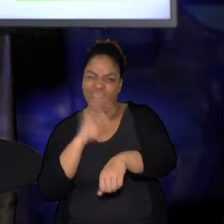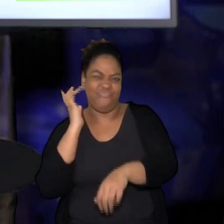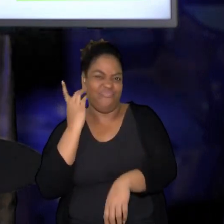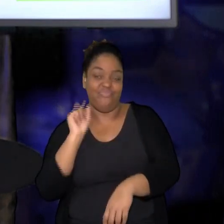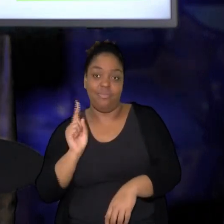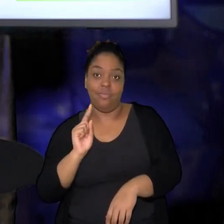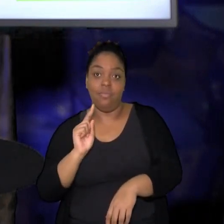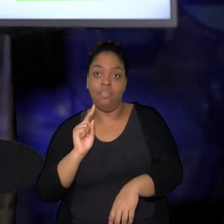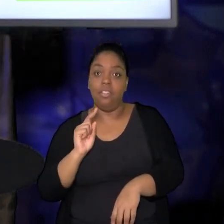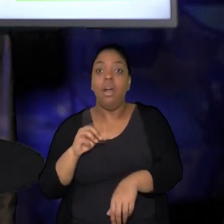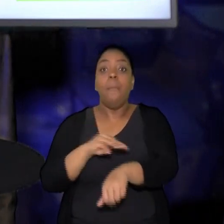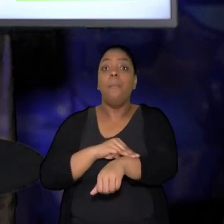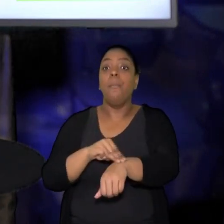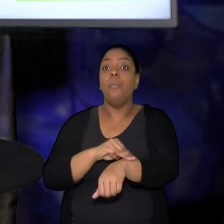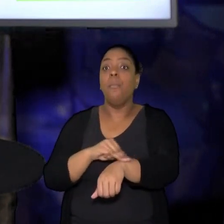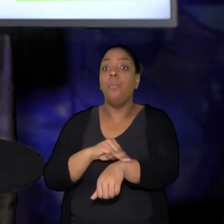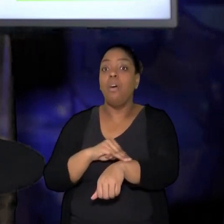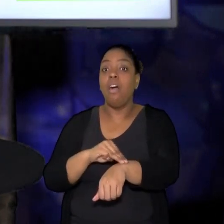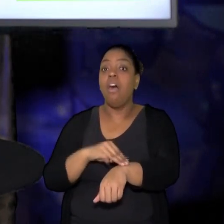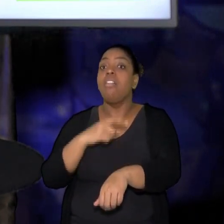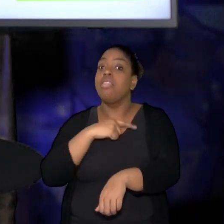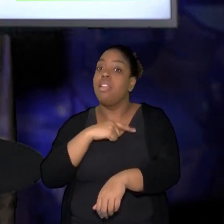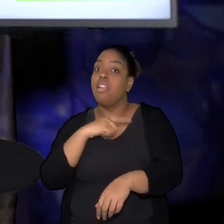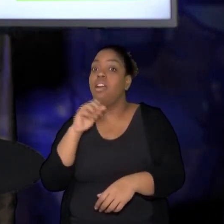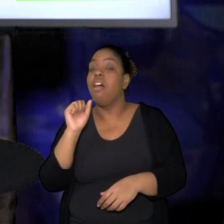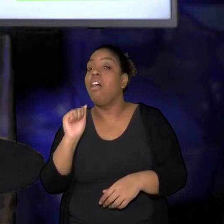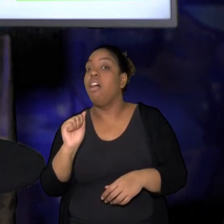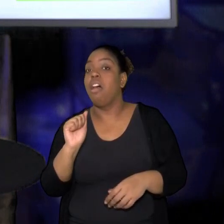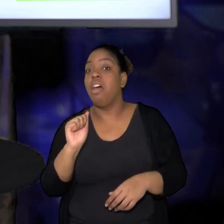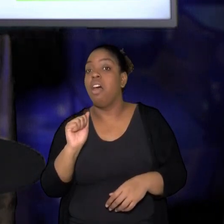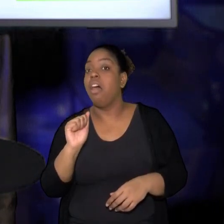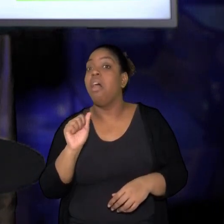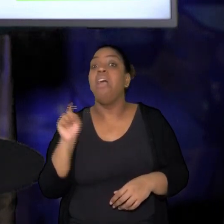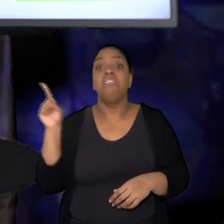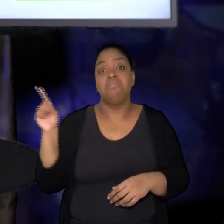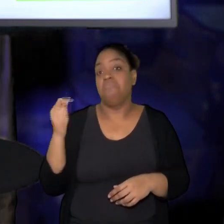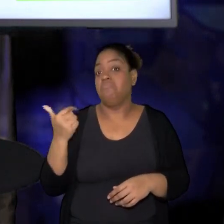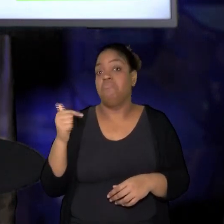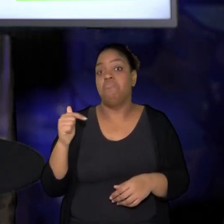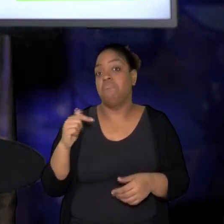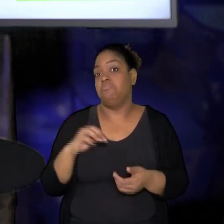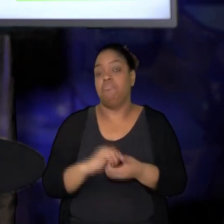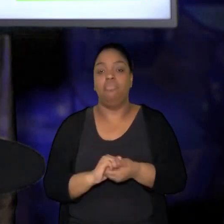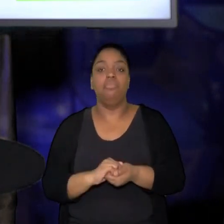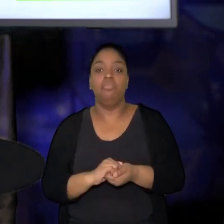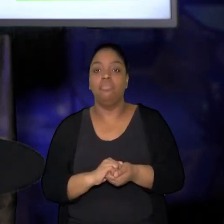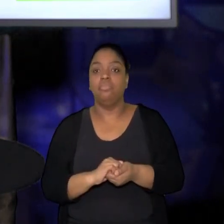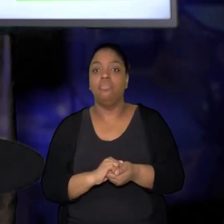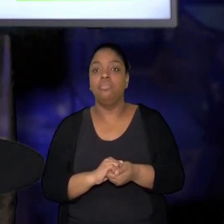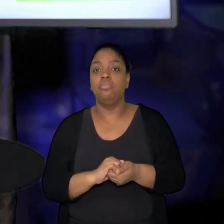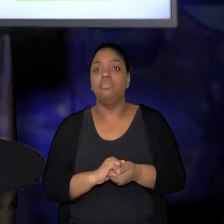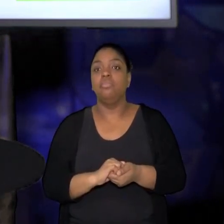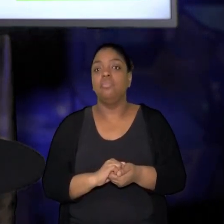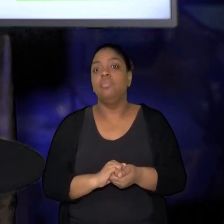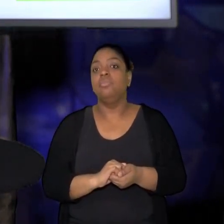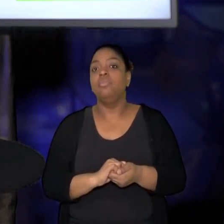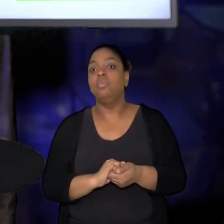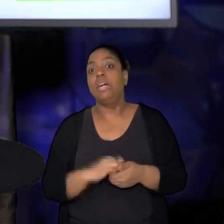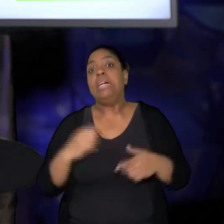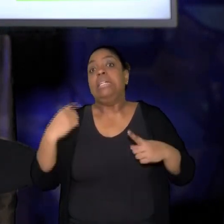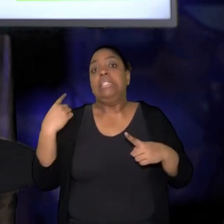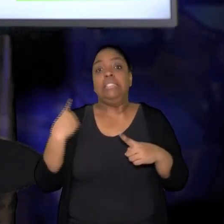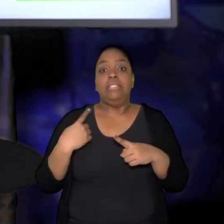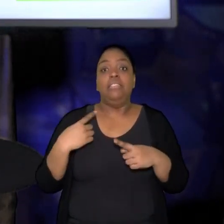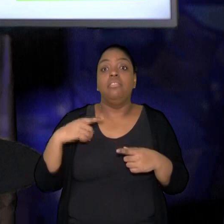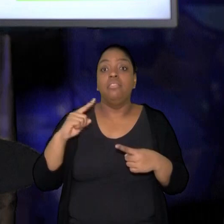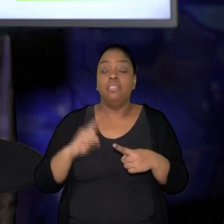A palavra marrom tem a vogal A e aqui ela não aparece. Nós também não podemos dizer que os olhos